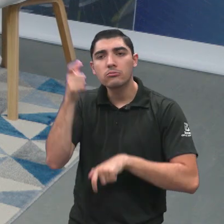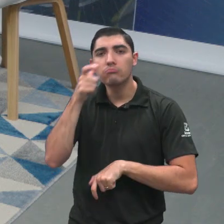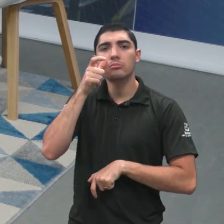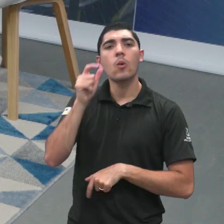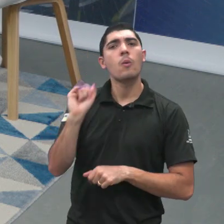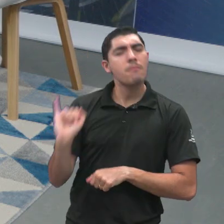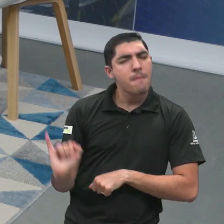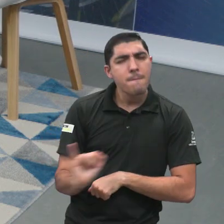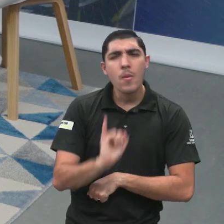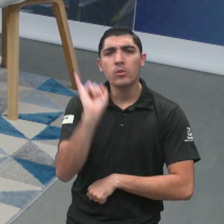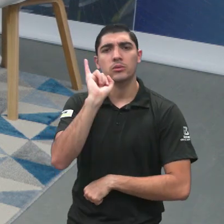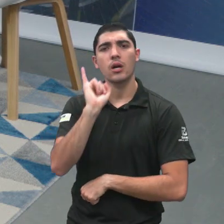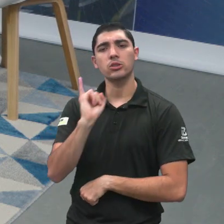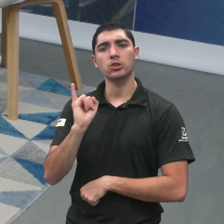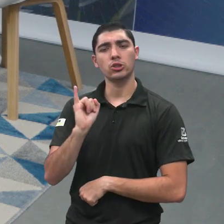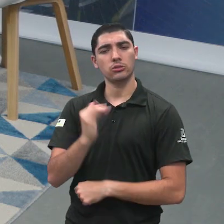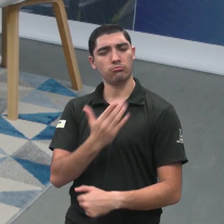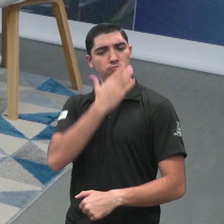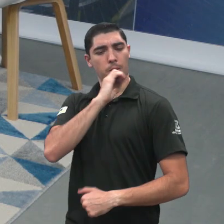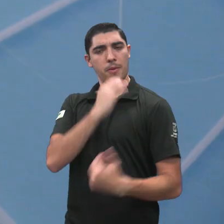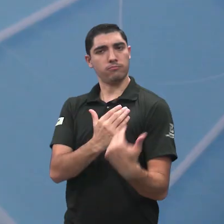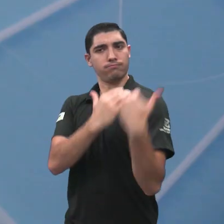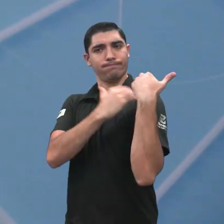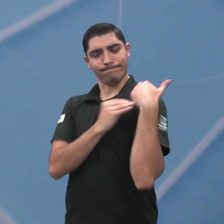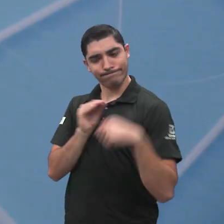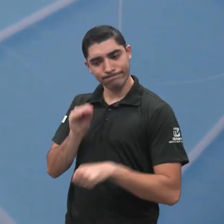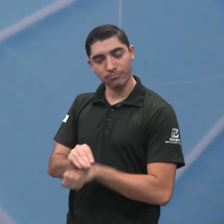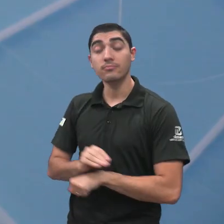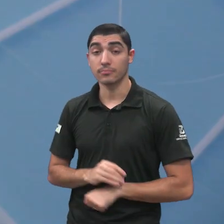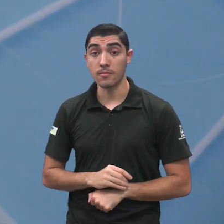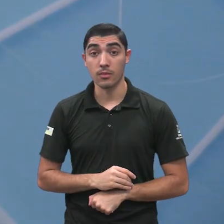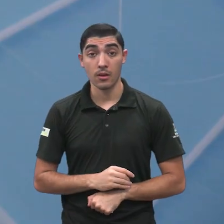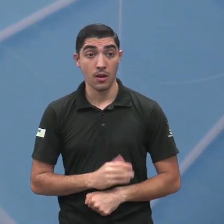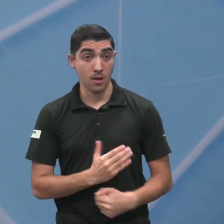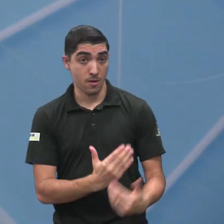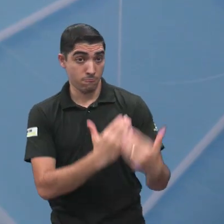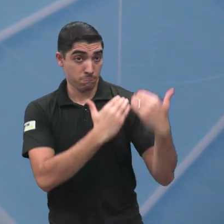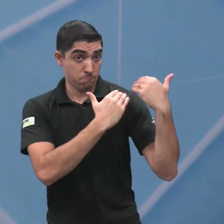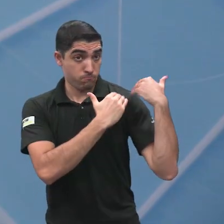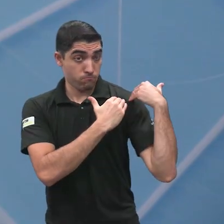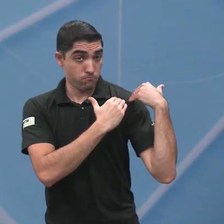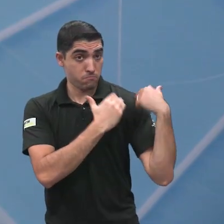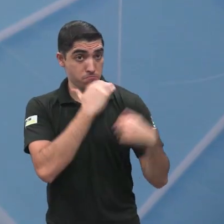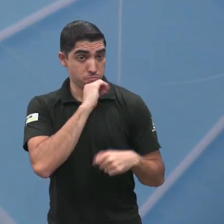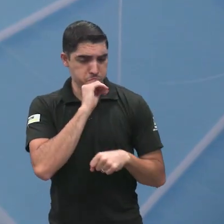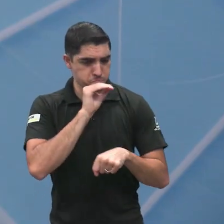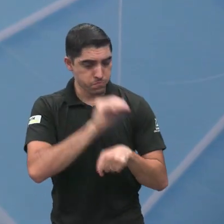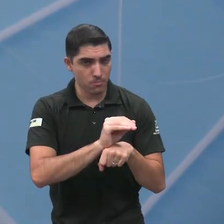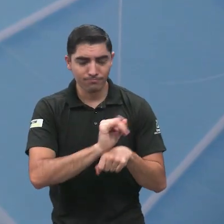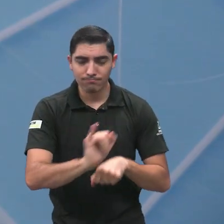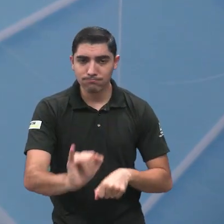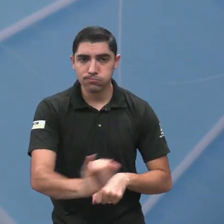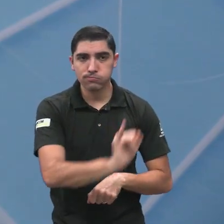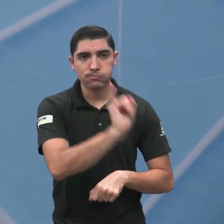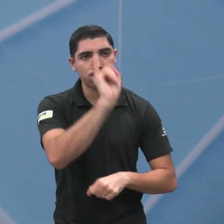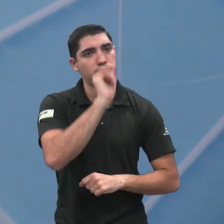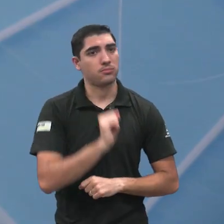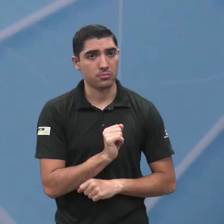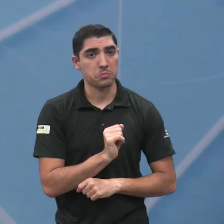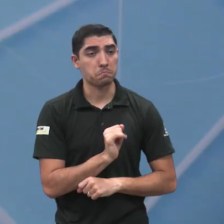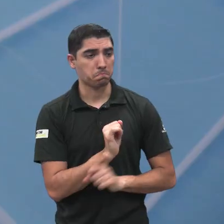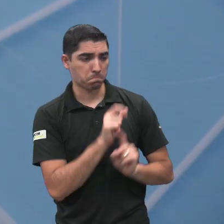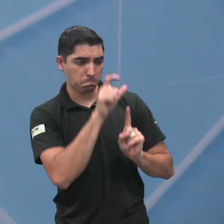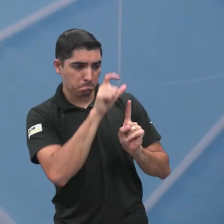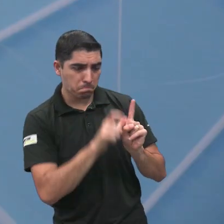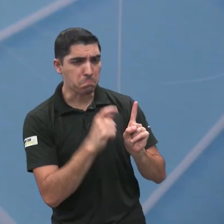ser responsável na paternidade. A paternidade responsável ela é muito importante. Então, o pai que exerce esse papel de